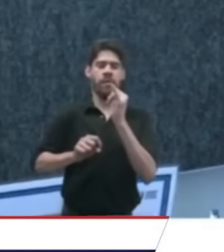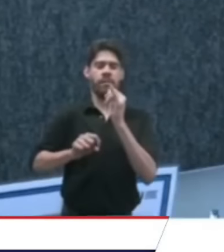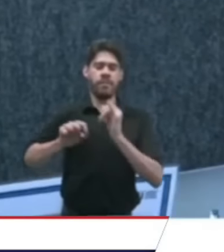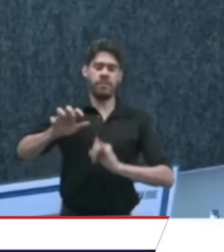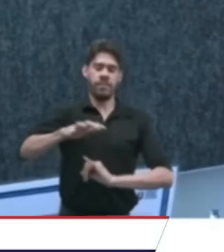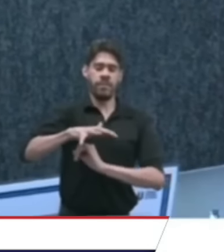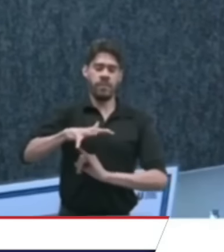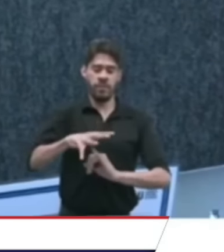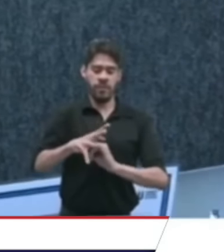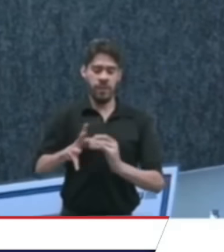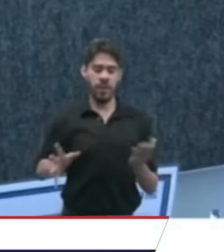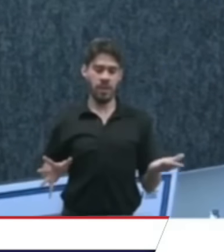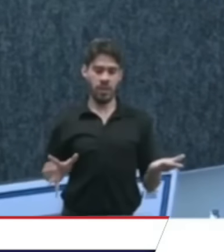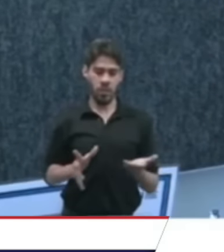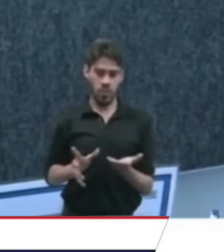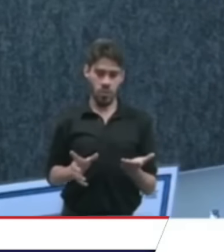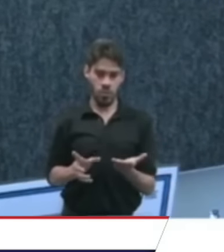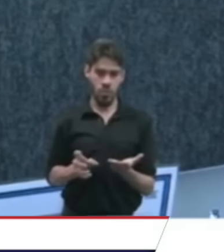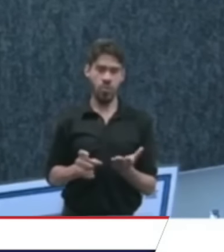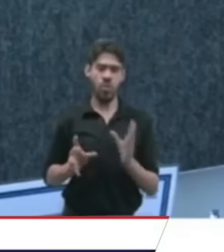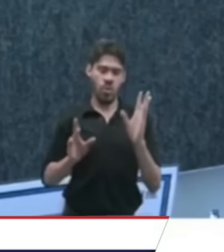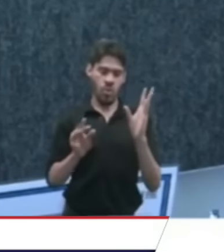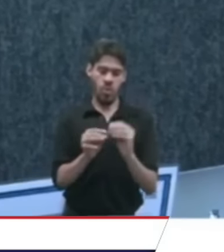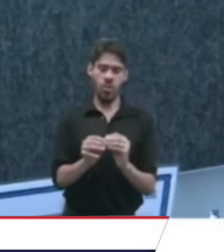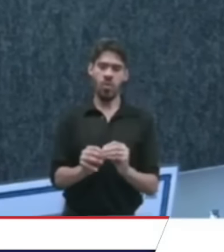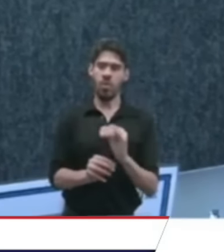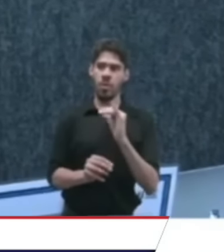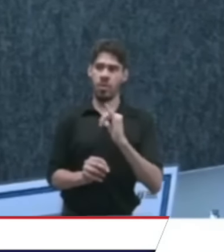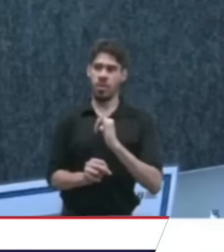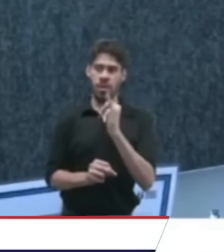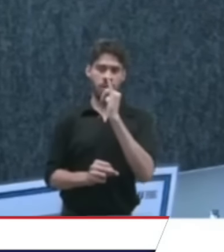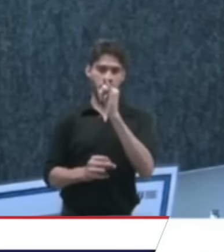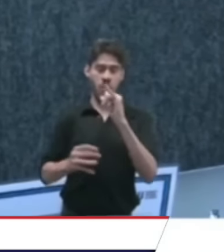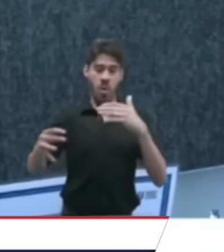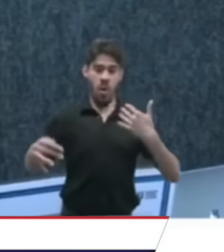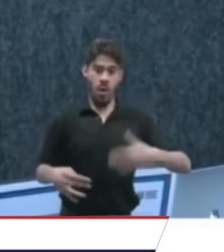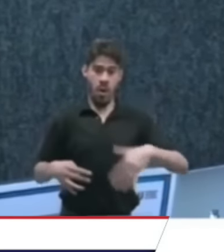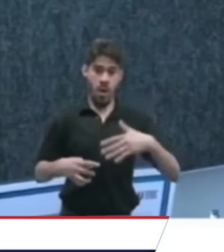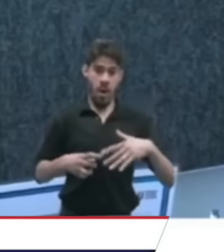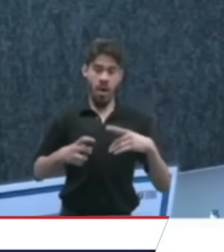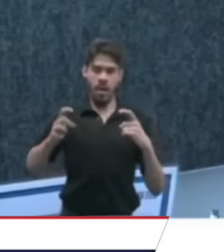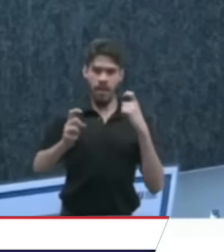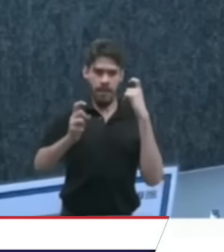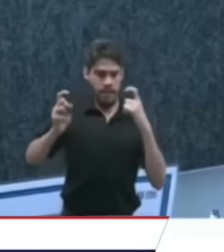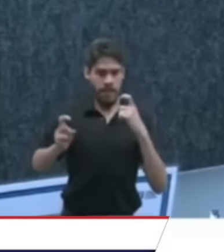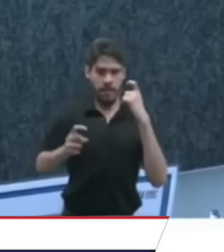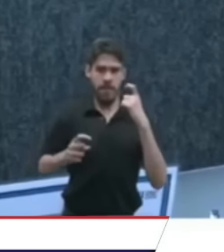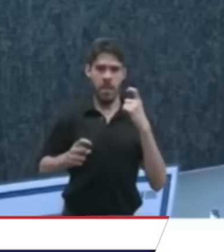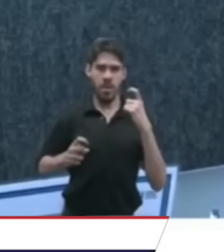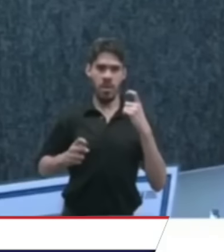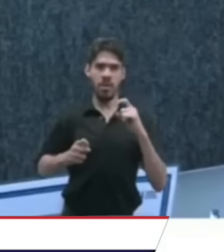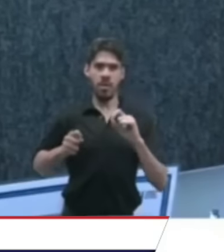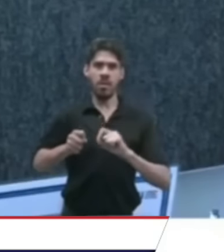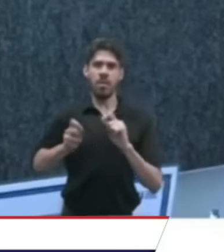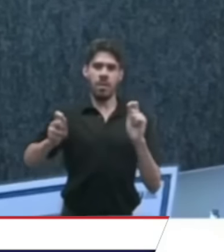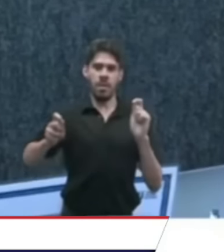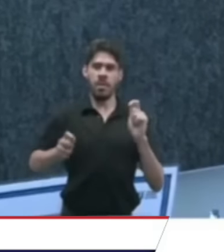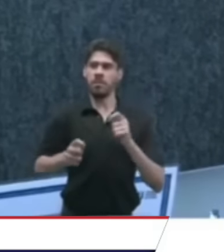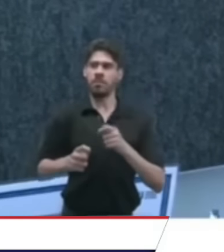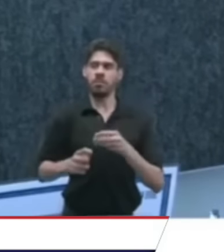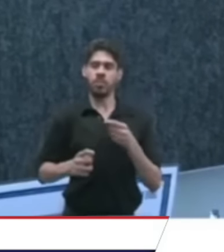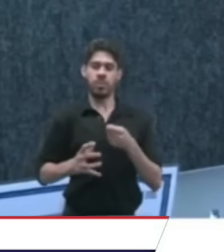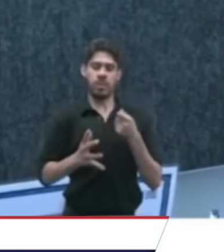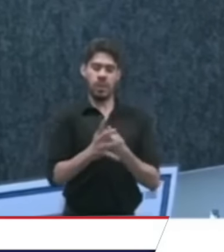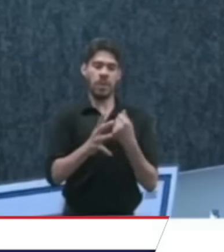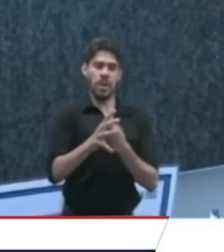amanhecemos hoje com notícias estarrecedoras sobre uma possível tentativa